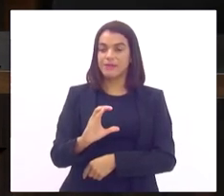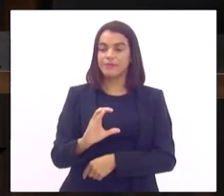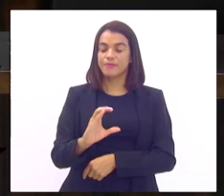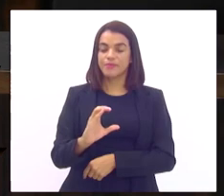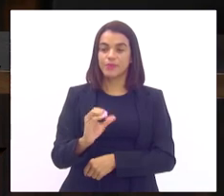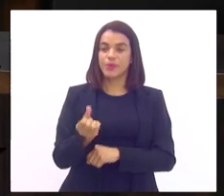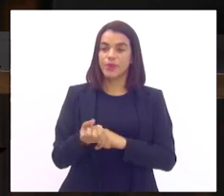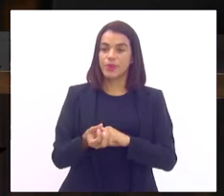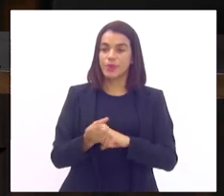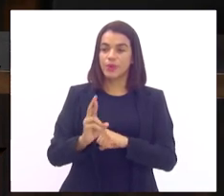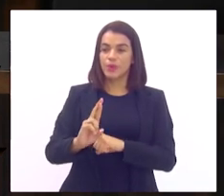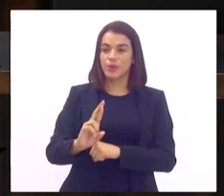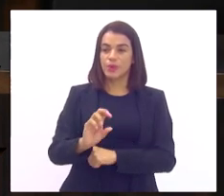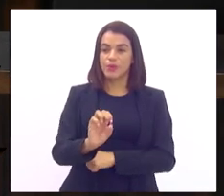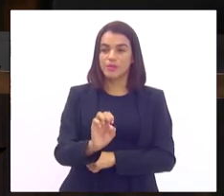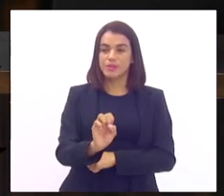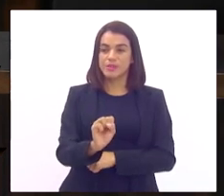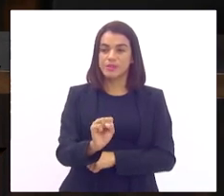doutor Sérgio Ribeiro.